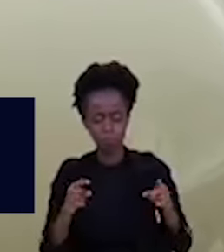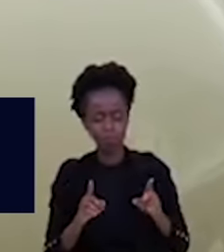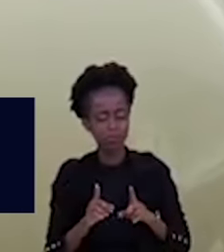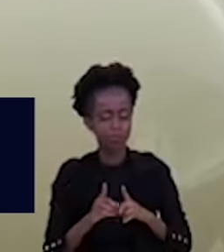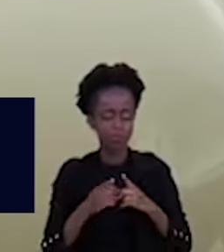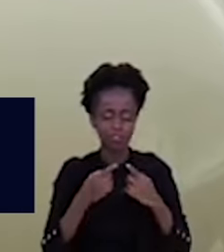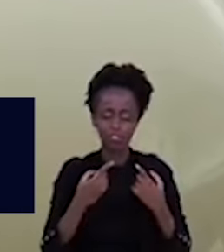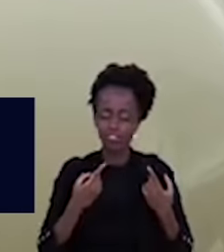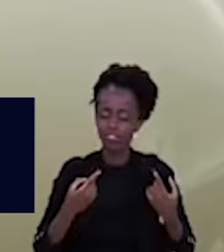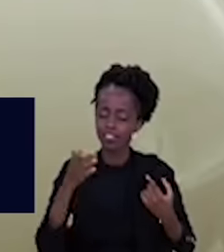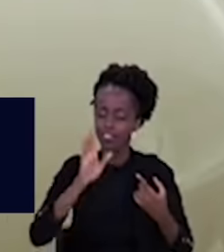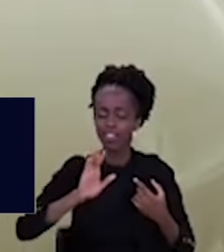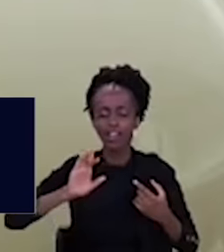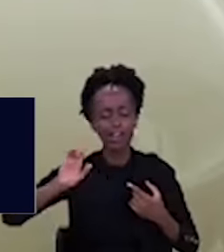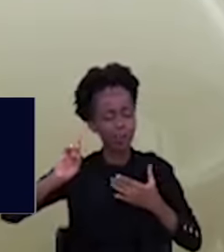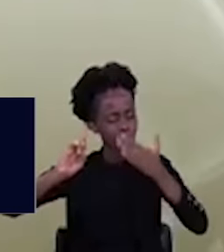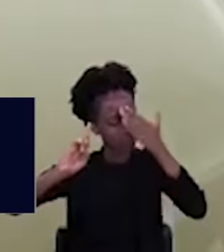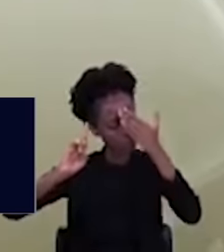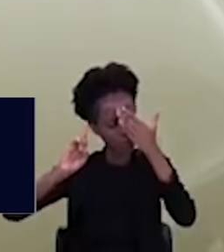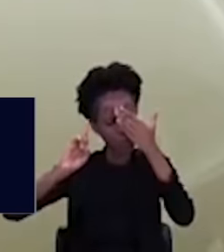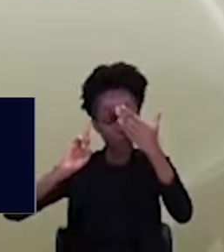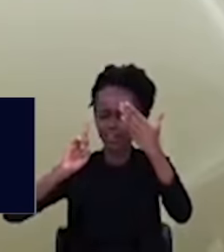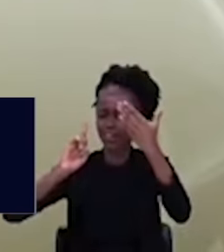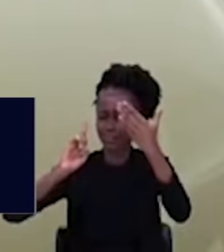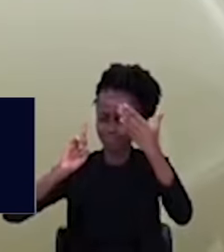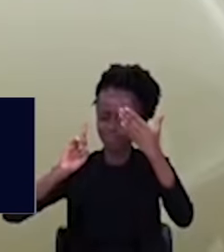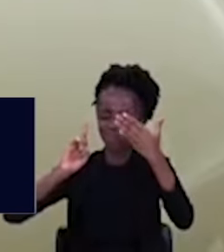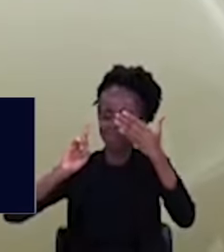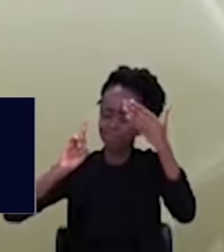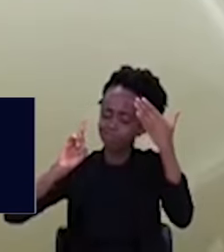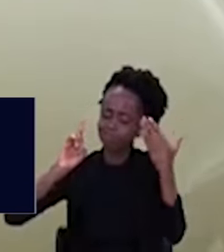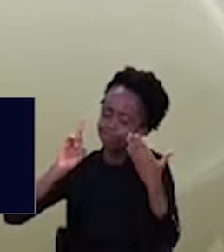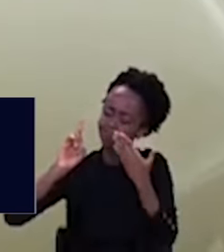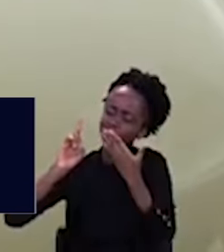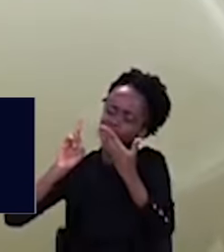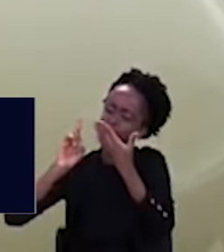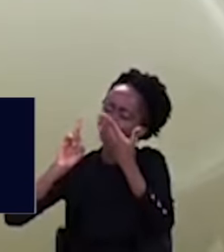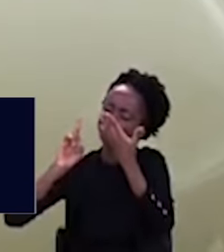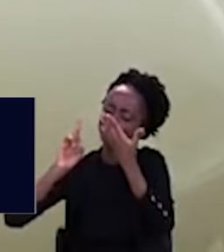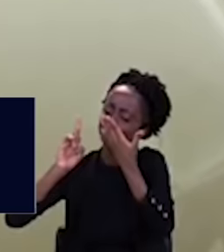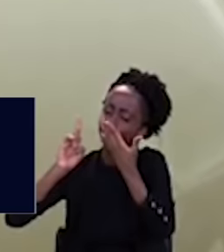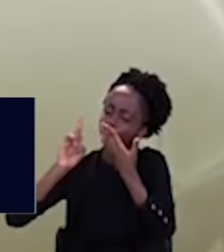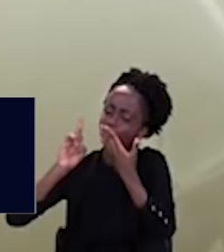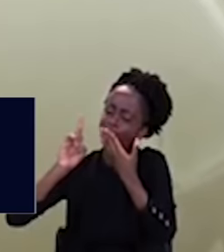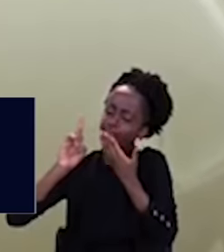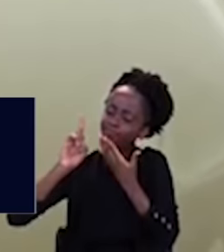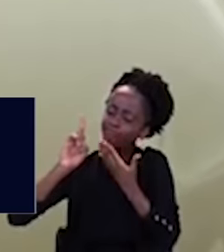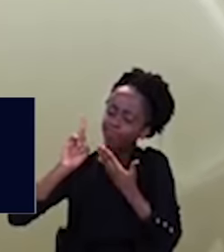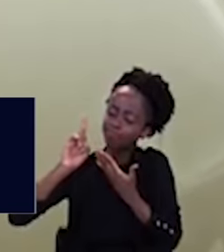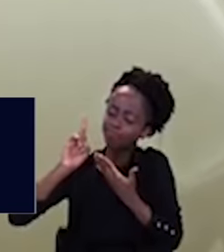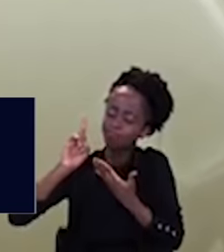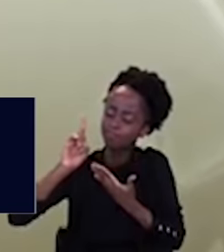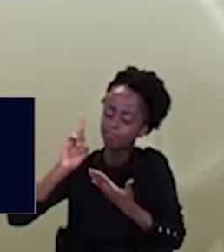senti. Eu devo tanto a Ti, eu devo tanto a Ti.